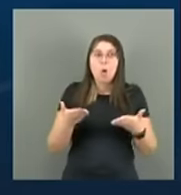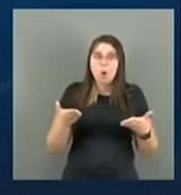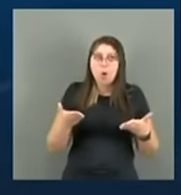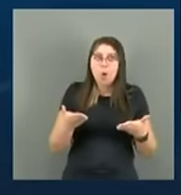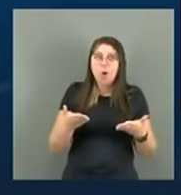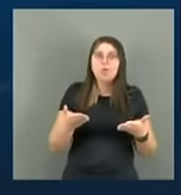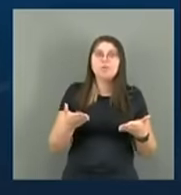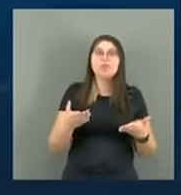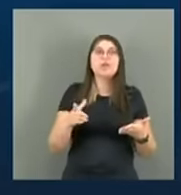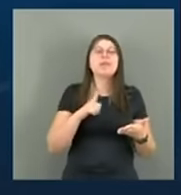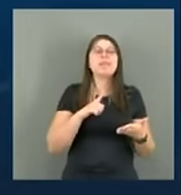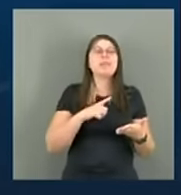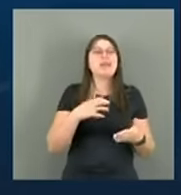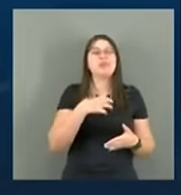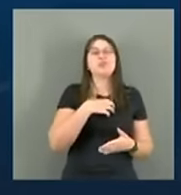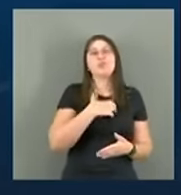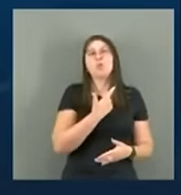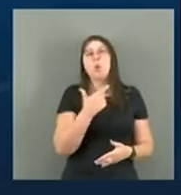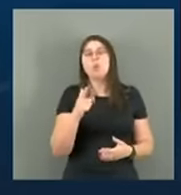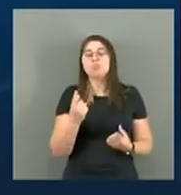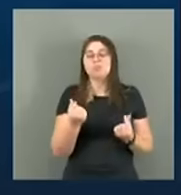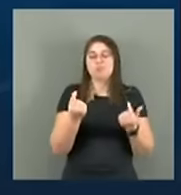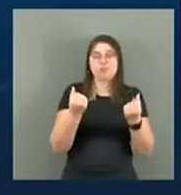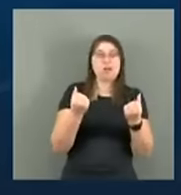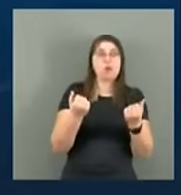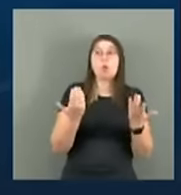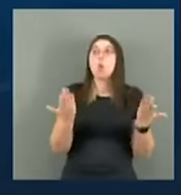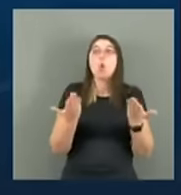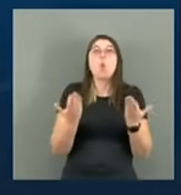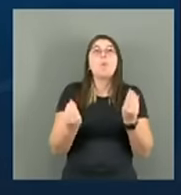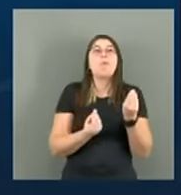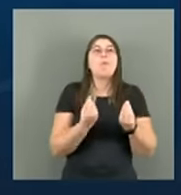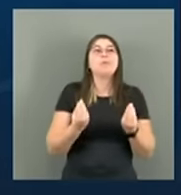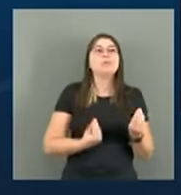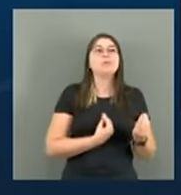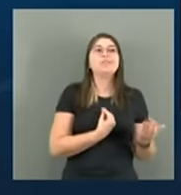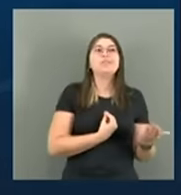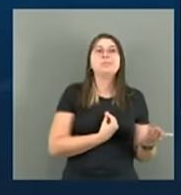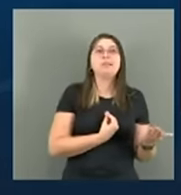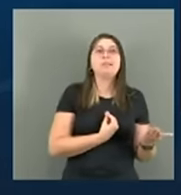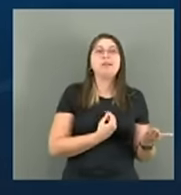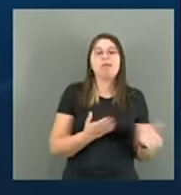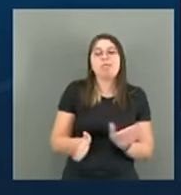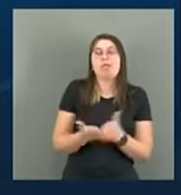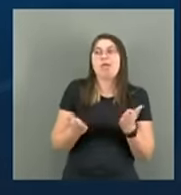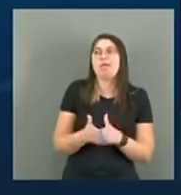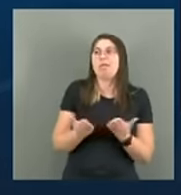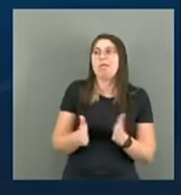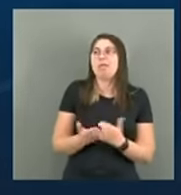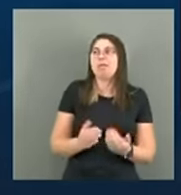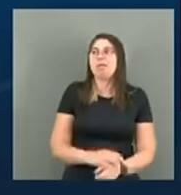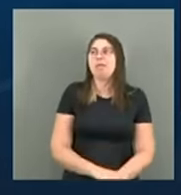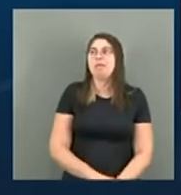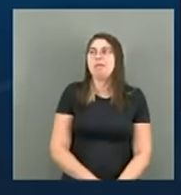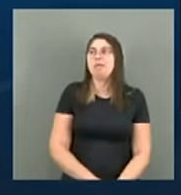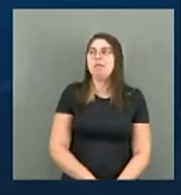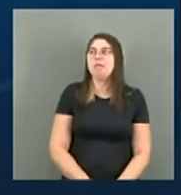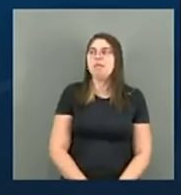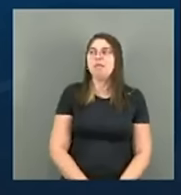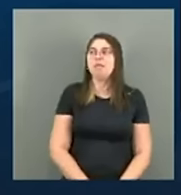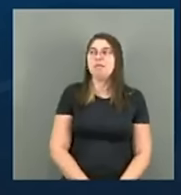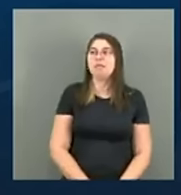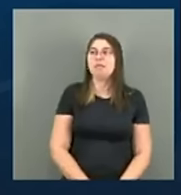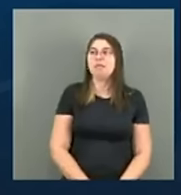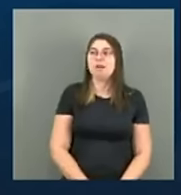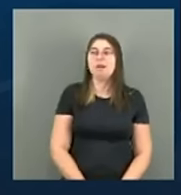forma de ganhar minha vida, eu estaria hoje totalmente na rua, como se eu fosse um... Não vou falar na rua porque eu tenho um pai e uma mãe maravilhoso que